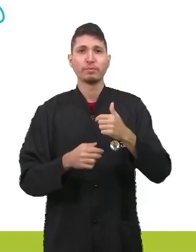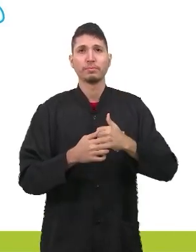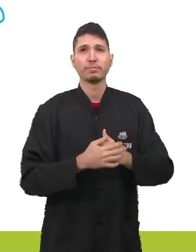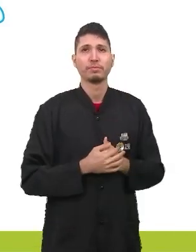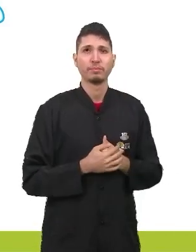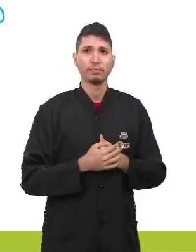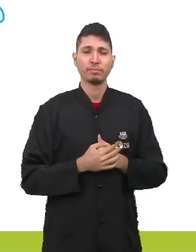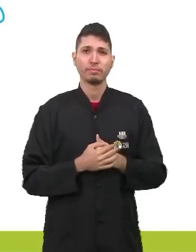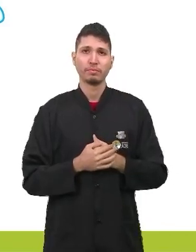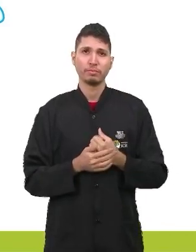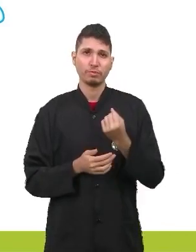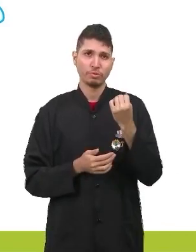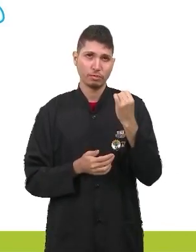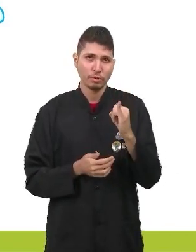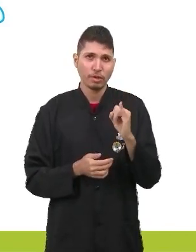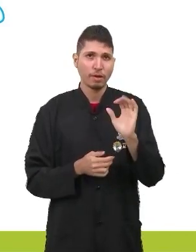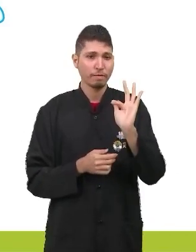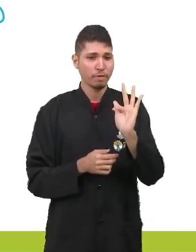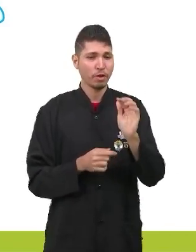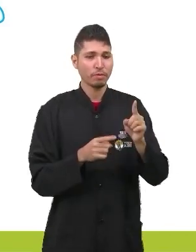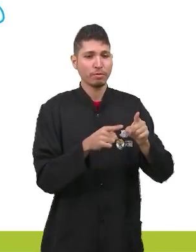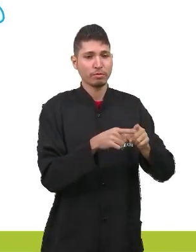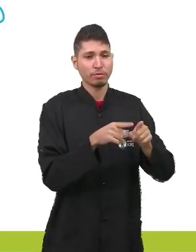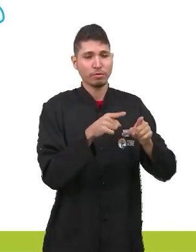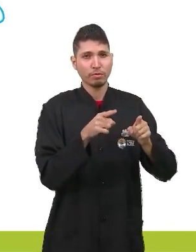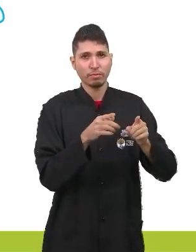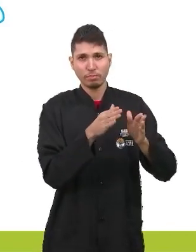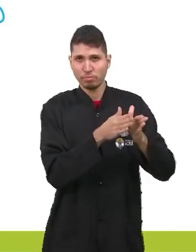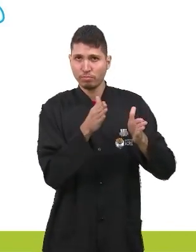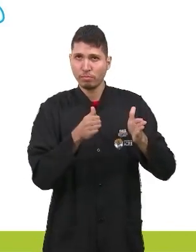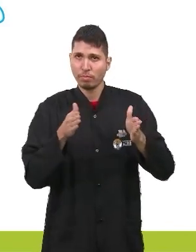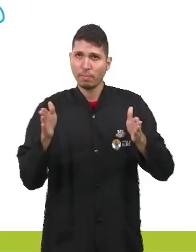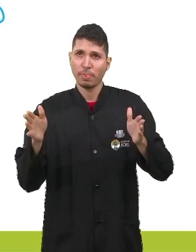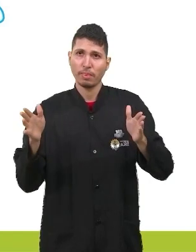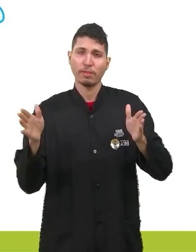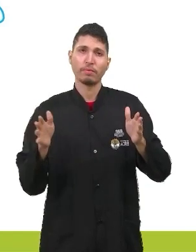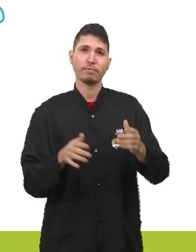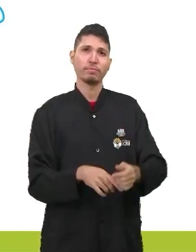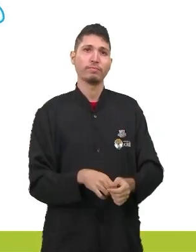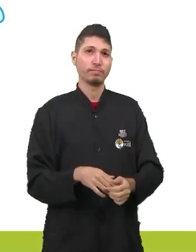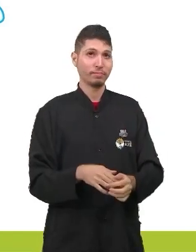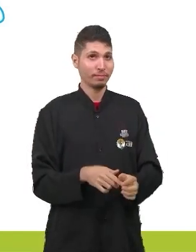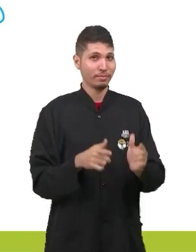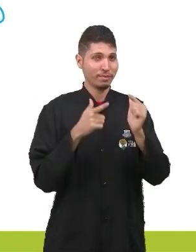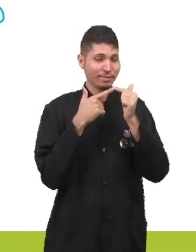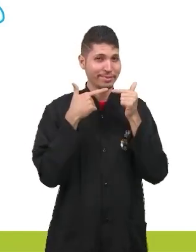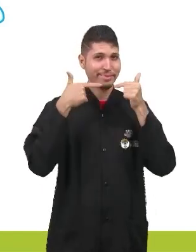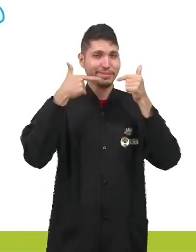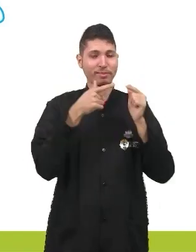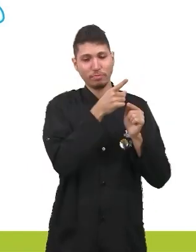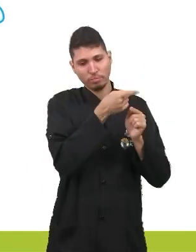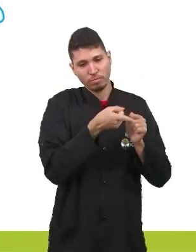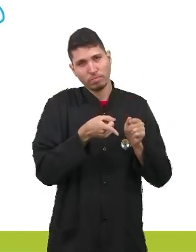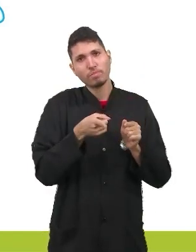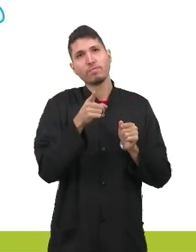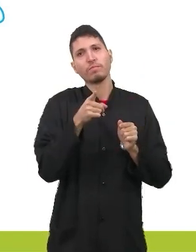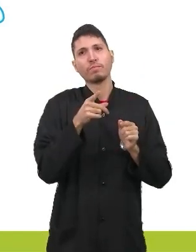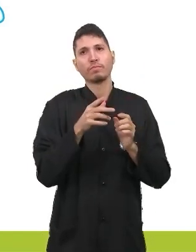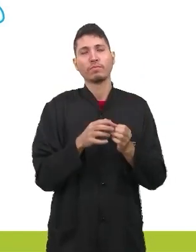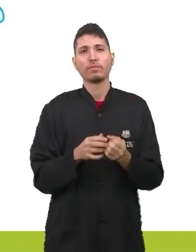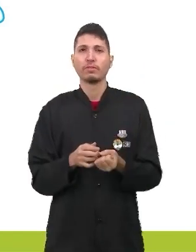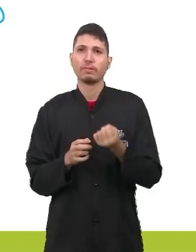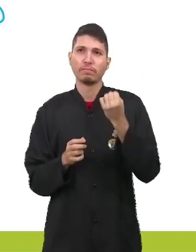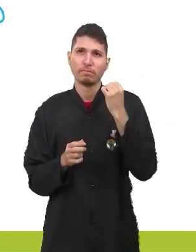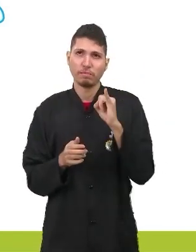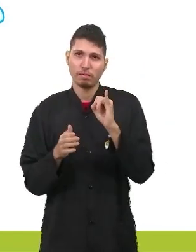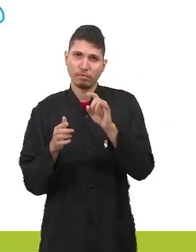quando a função é crescente, ou seja, sorriso Colgate, tá vendo? Toda alegrezão aí, ó. Ok? E quando a função é decrescente, aí é o